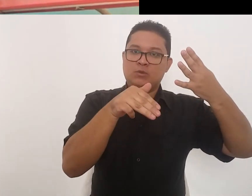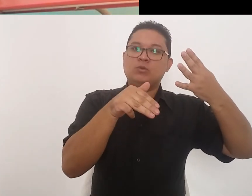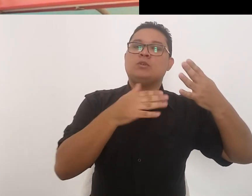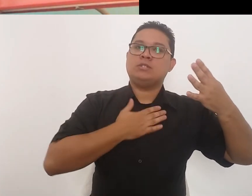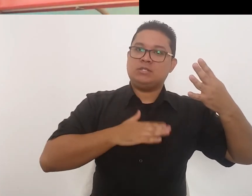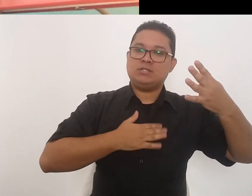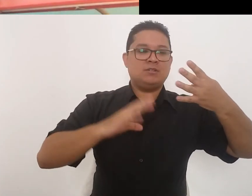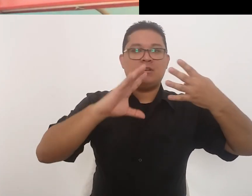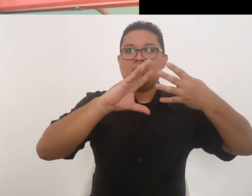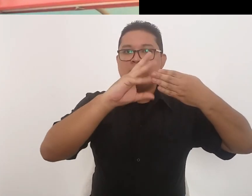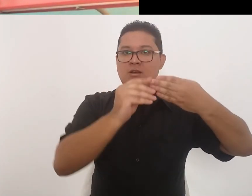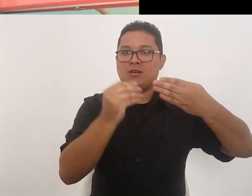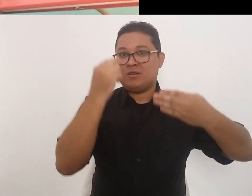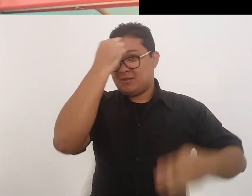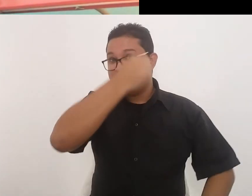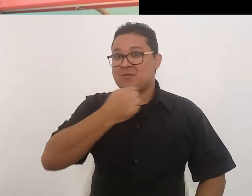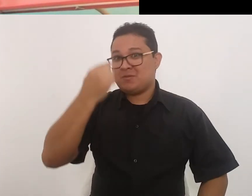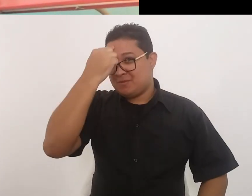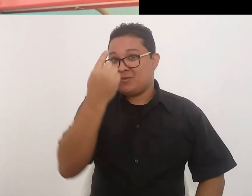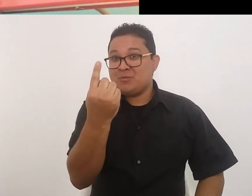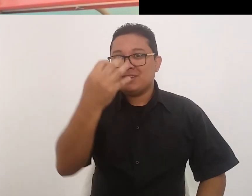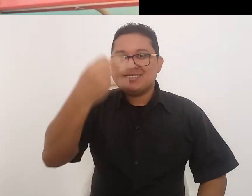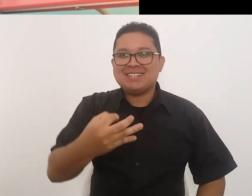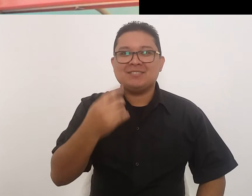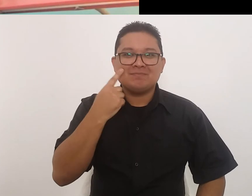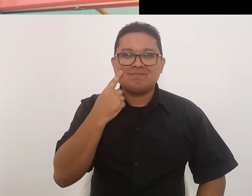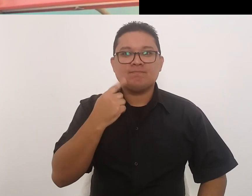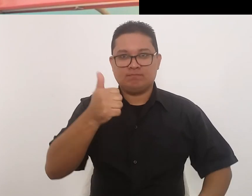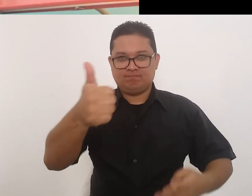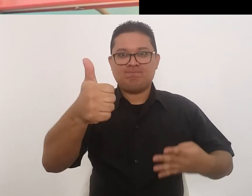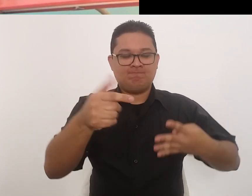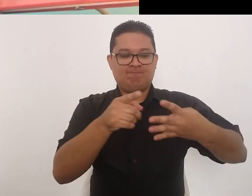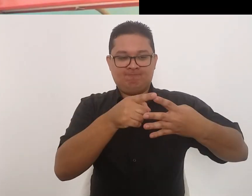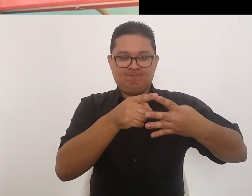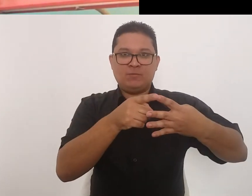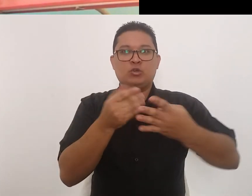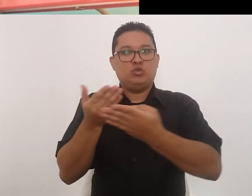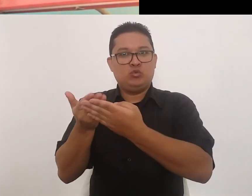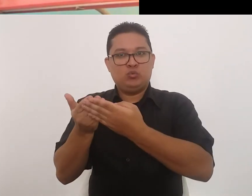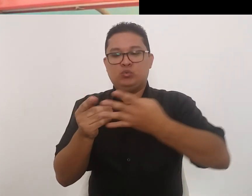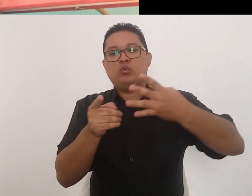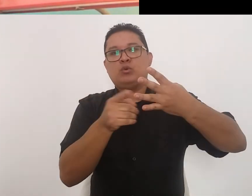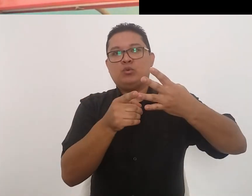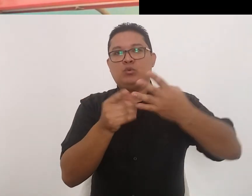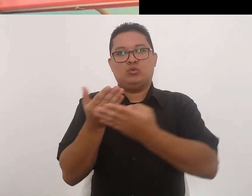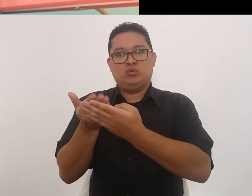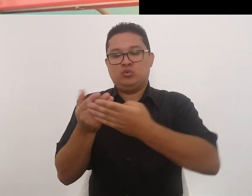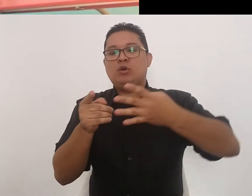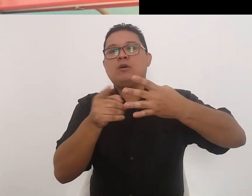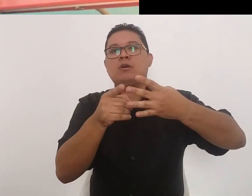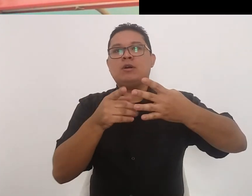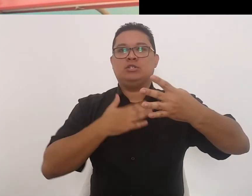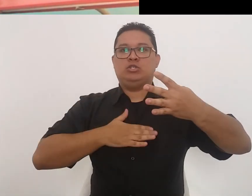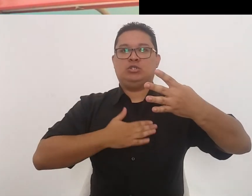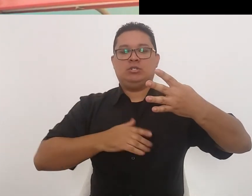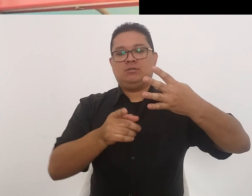minutos de estudo, 20 minutos de descanso, ok? No próximo vídeo eu vou trabalhar um